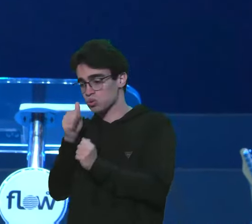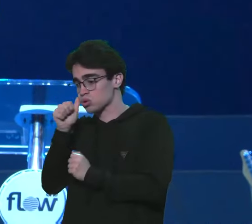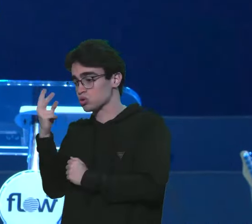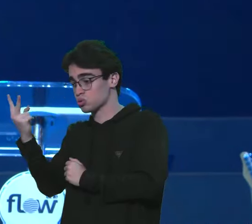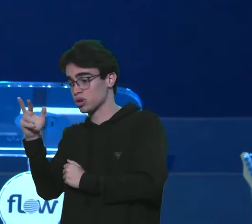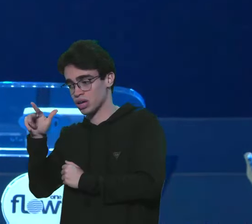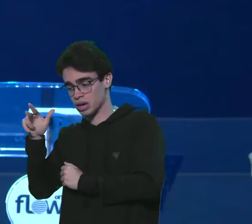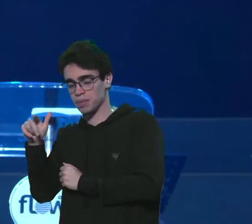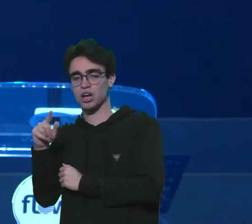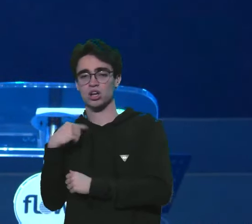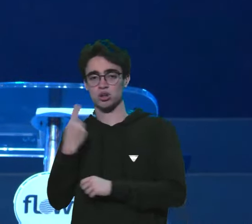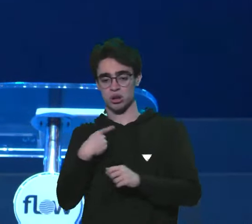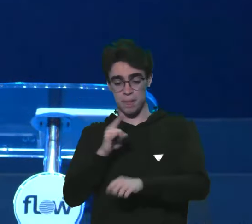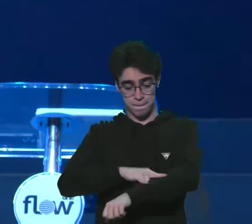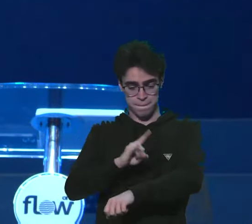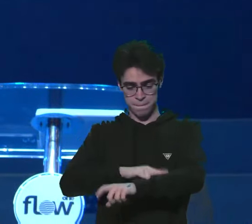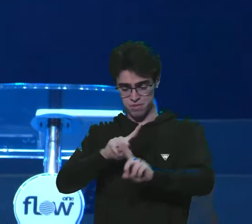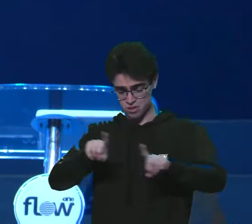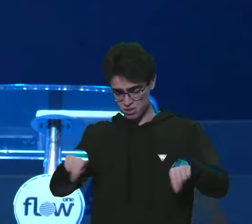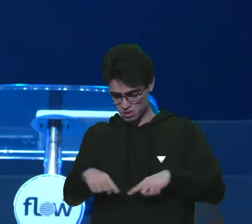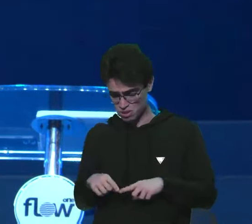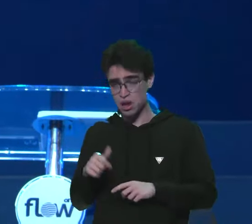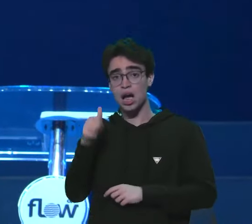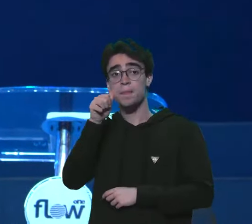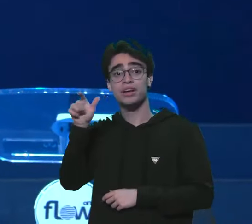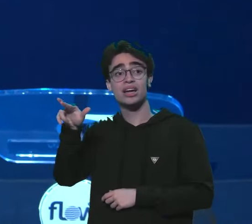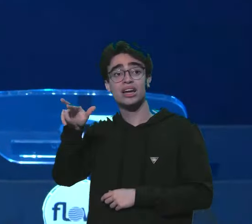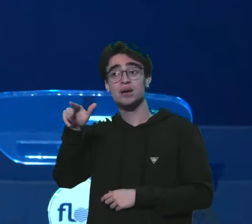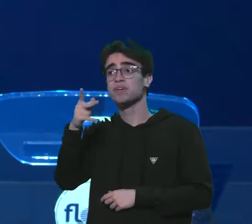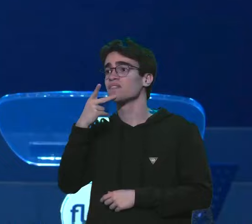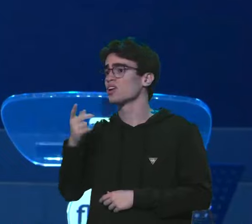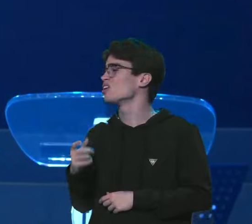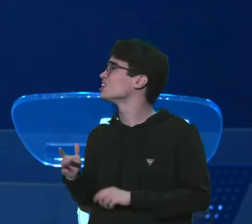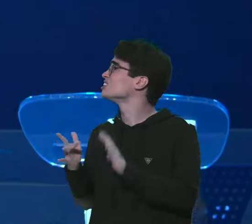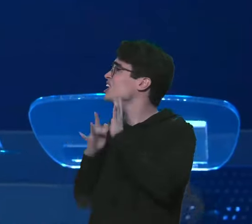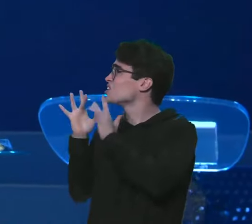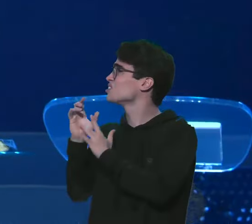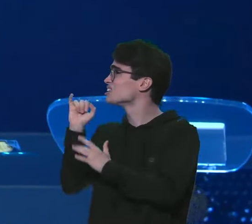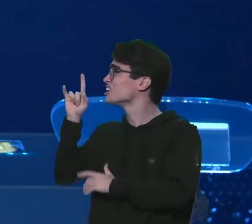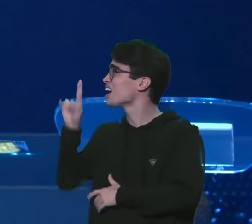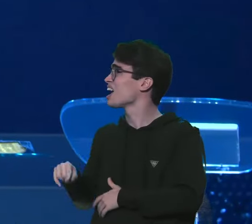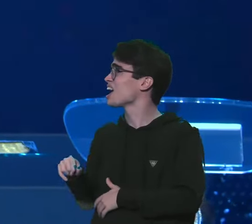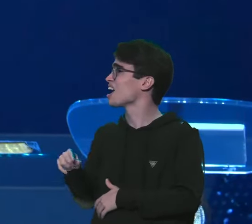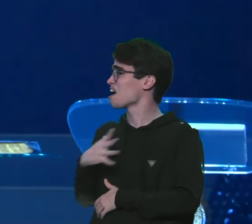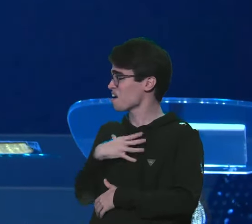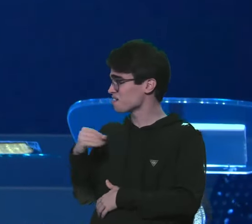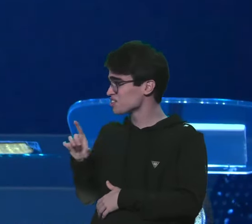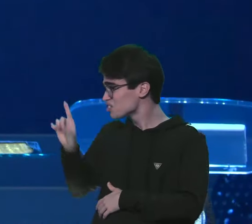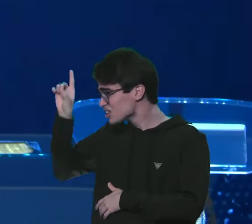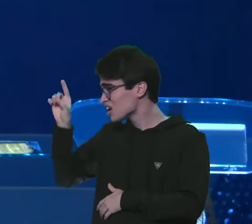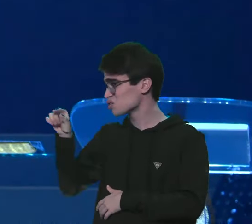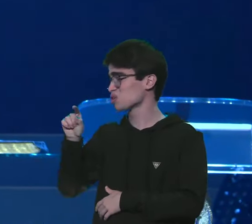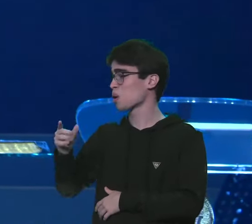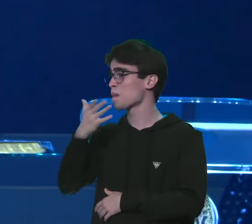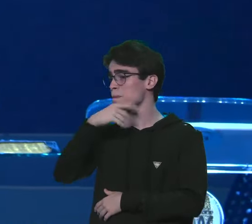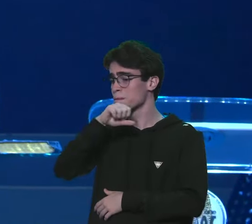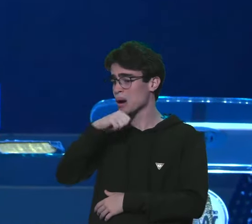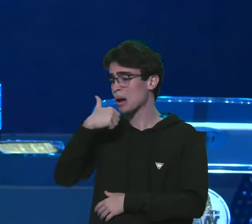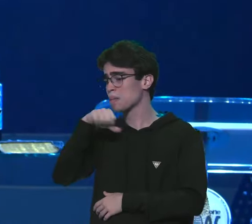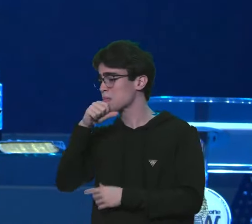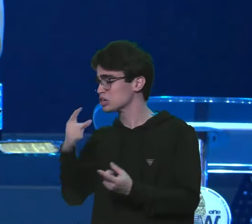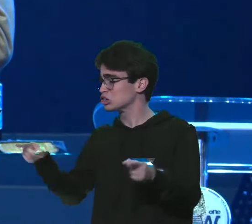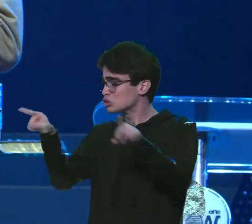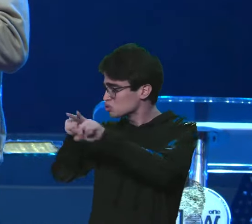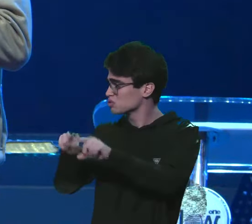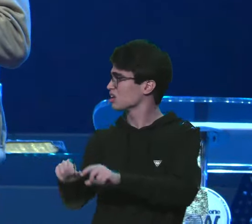banheiro. E minha irmã falou assim, Senhor Jesus, se tu és o Filho de Deus, junta os nossos pais.